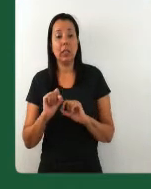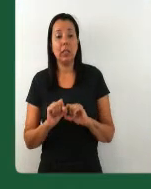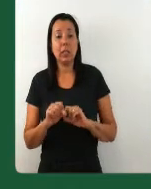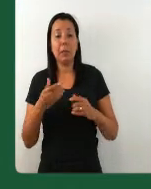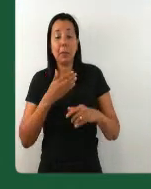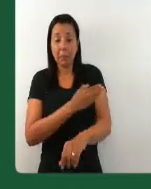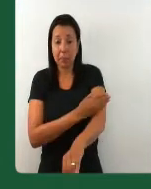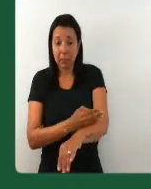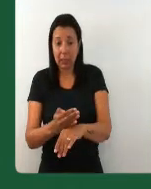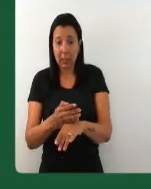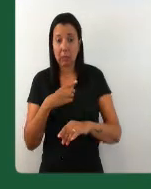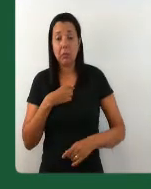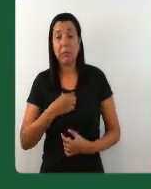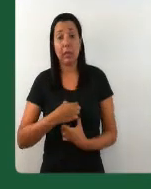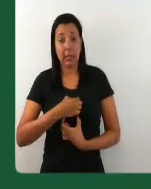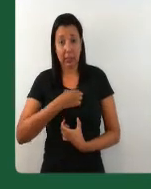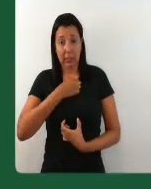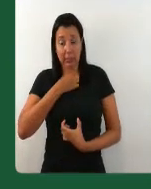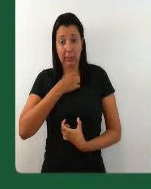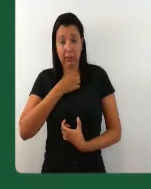branca, uma gravata